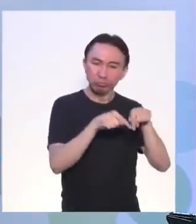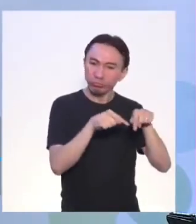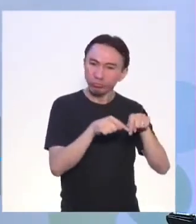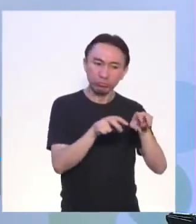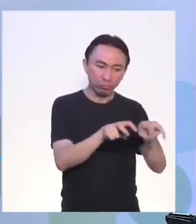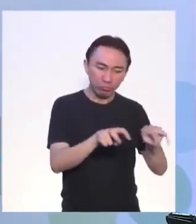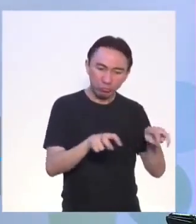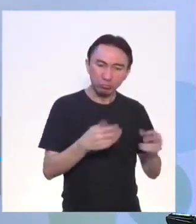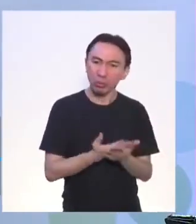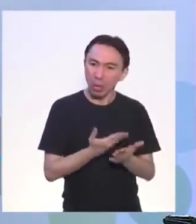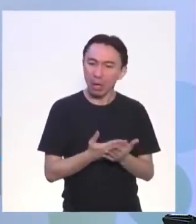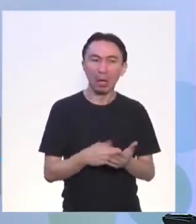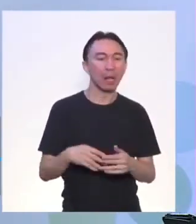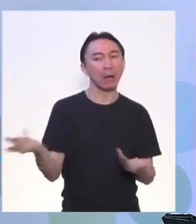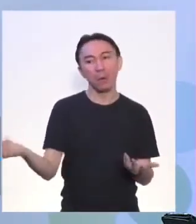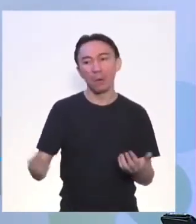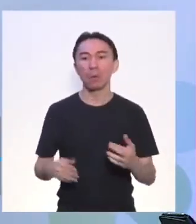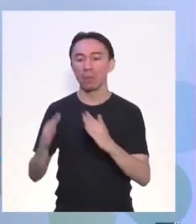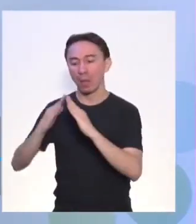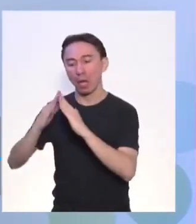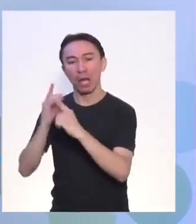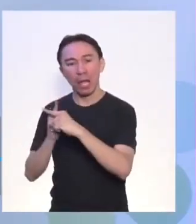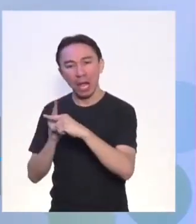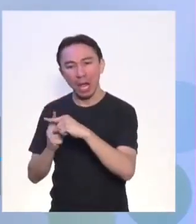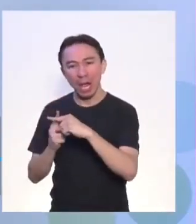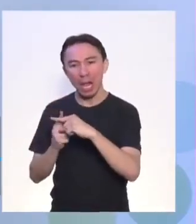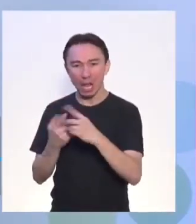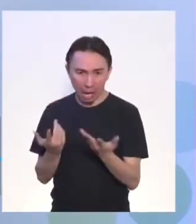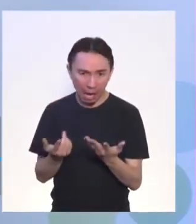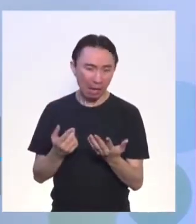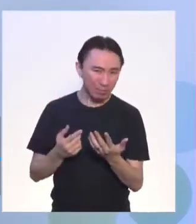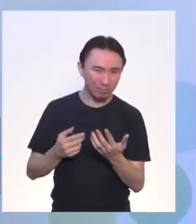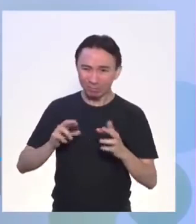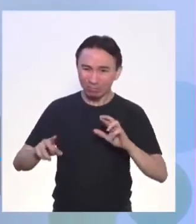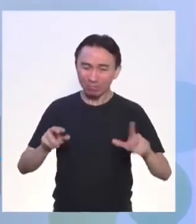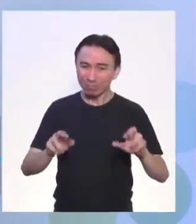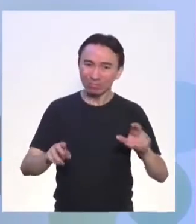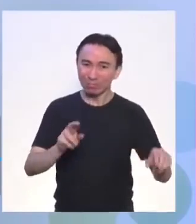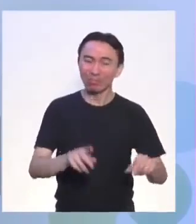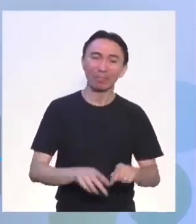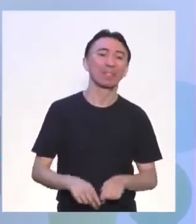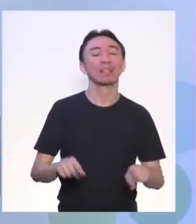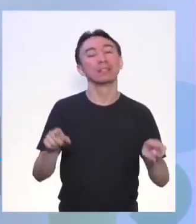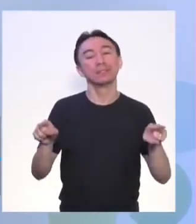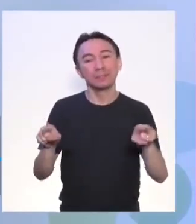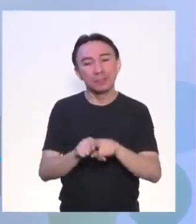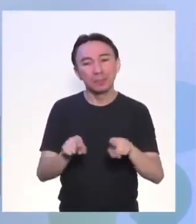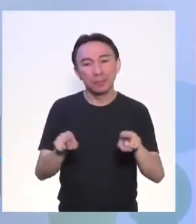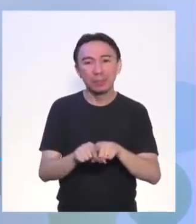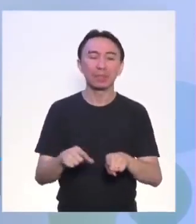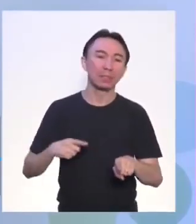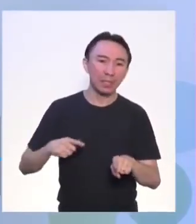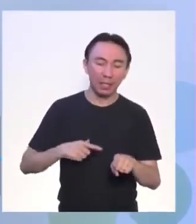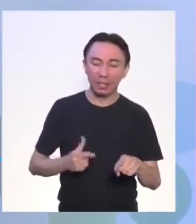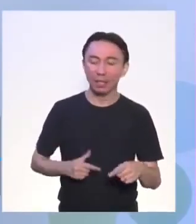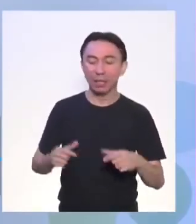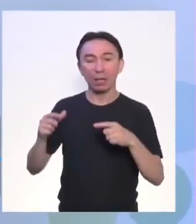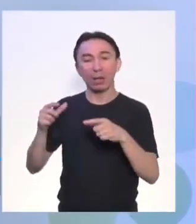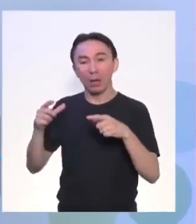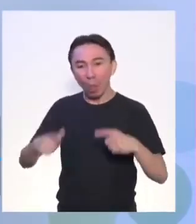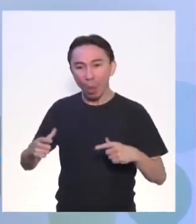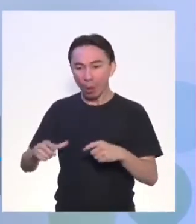religioso. Tudo isso vamos ter as adequações. Aí nós temos os níveis de fala, como vocês colocaram aí, os sotaques,